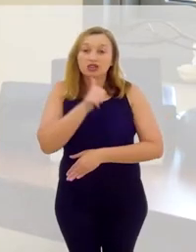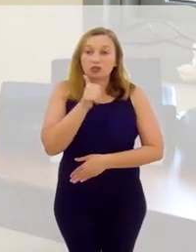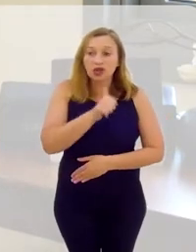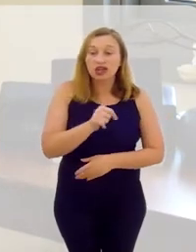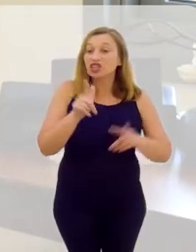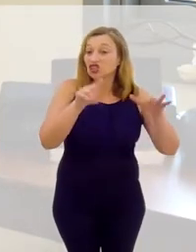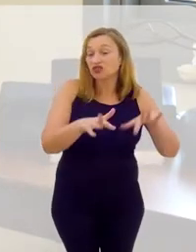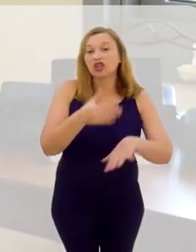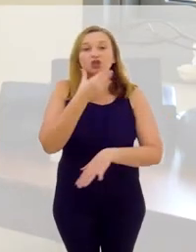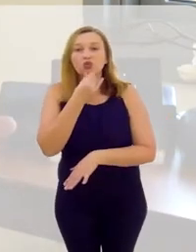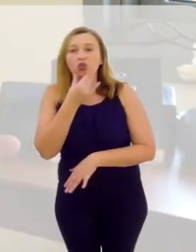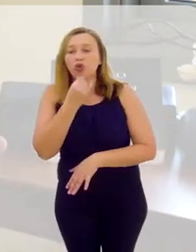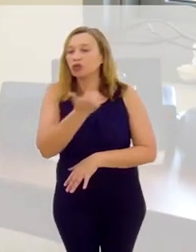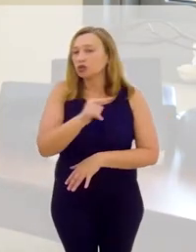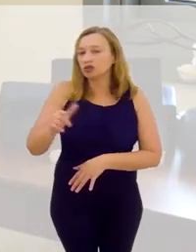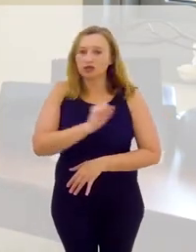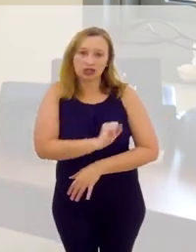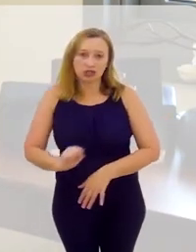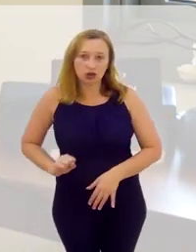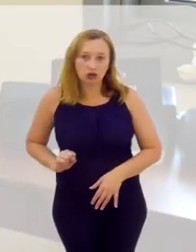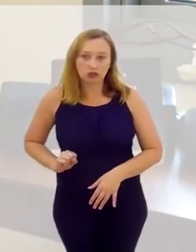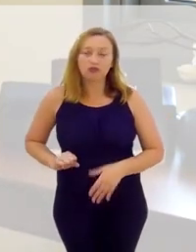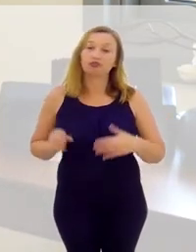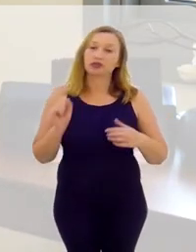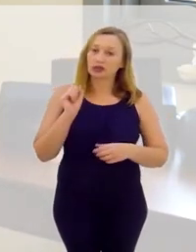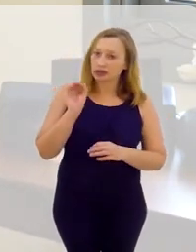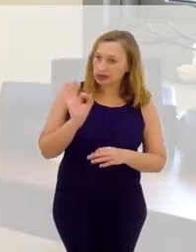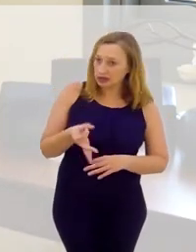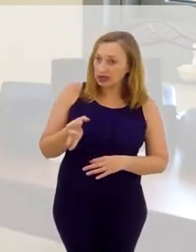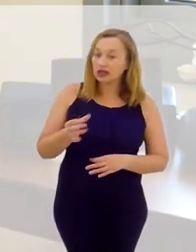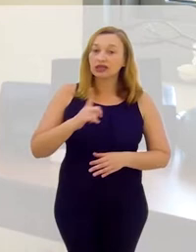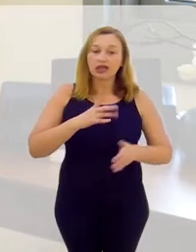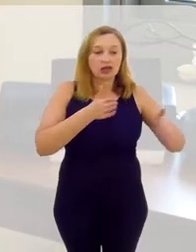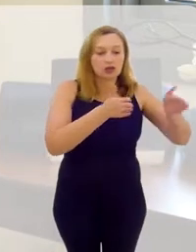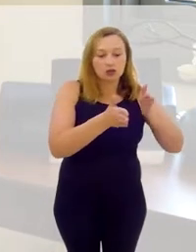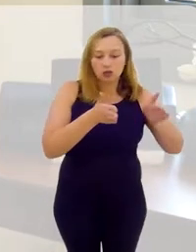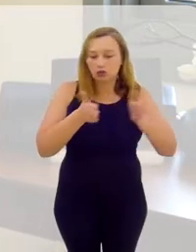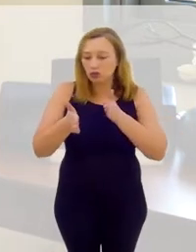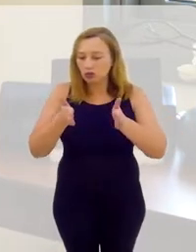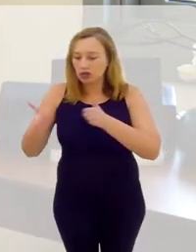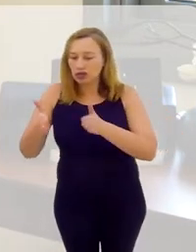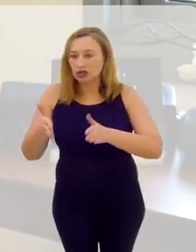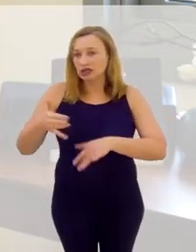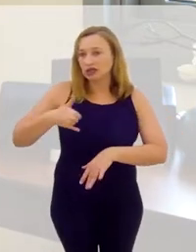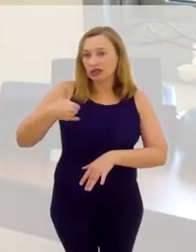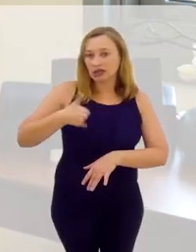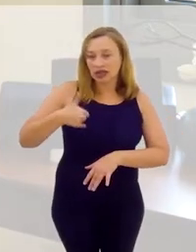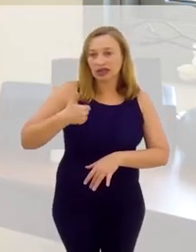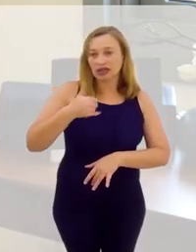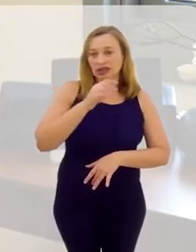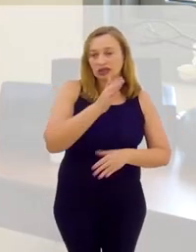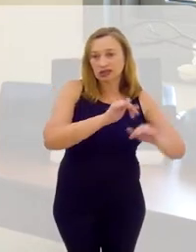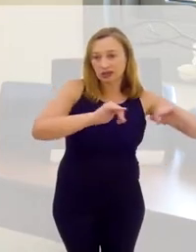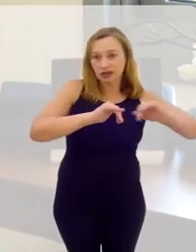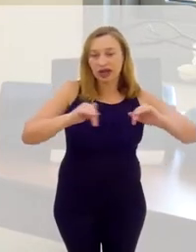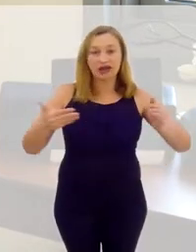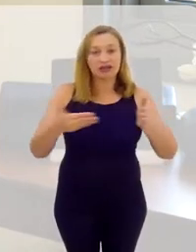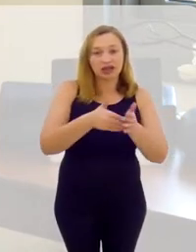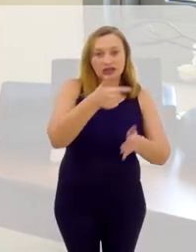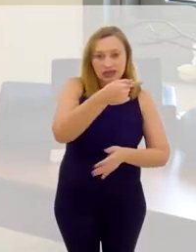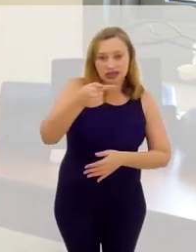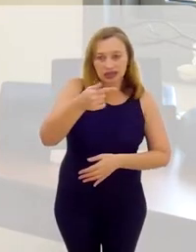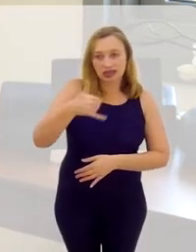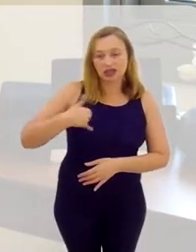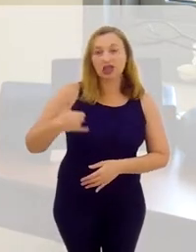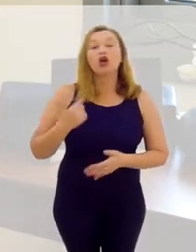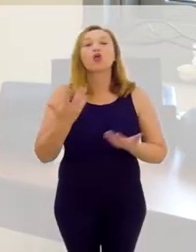classes. Nas moças, diferente dos rapazes, não tem um sacerdócio. Certo. Ela tem as classes, que são separadas de acordo com a idade, até os